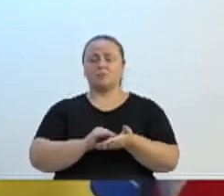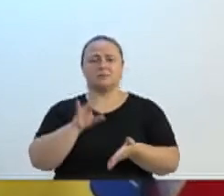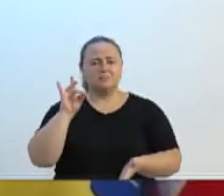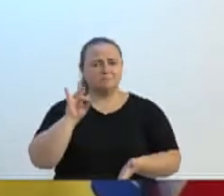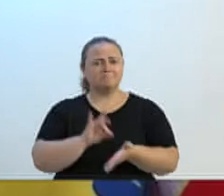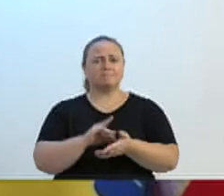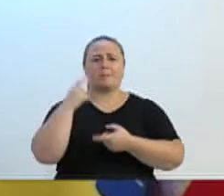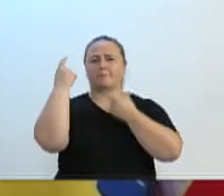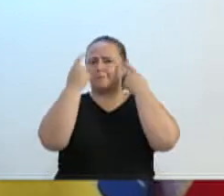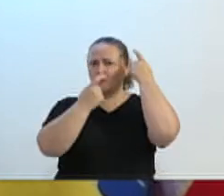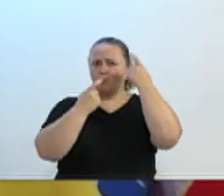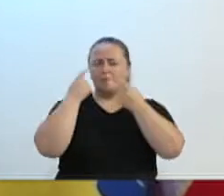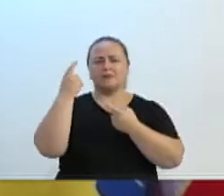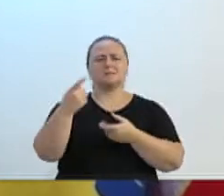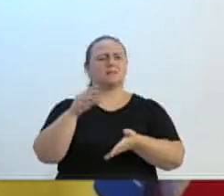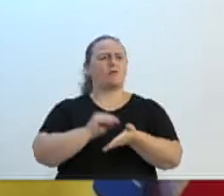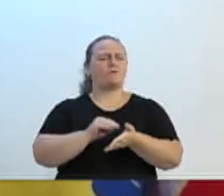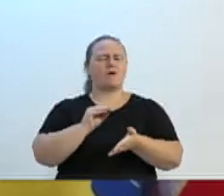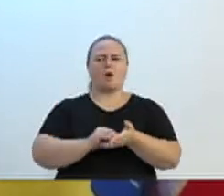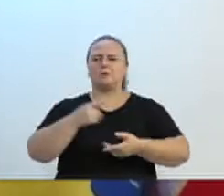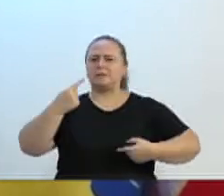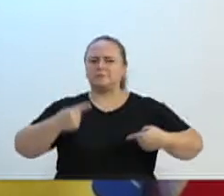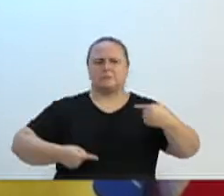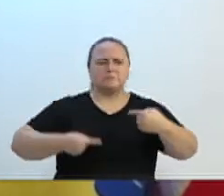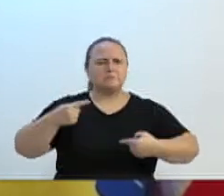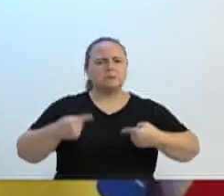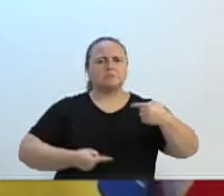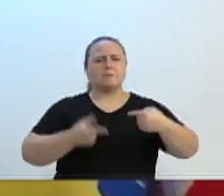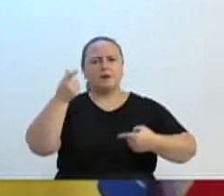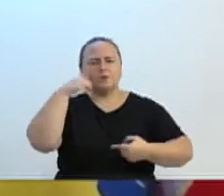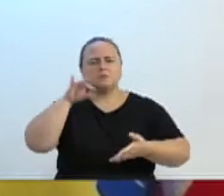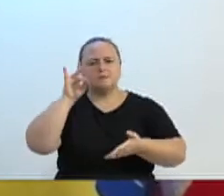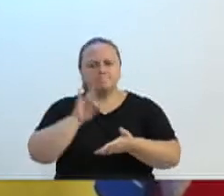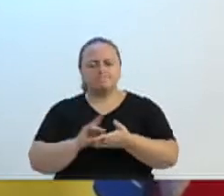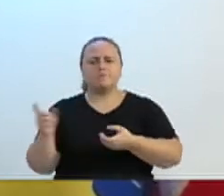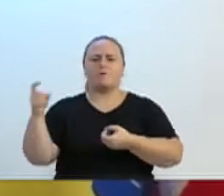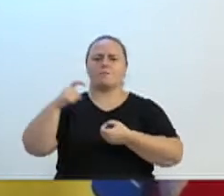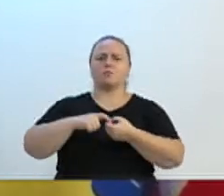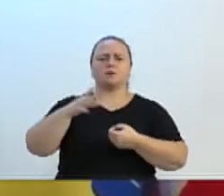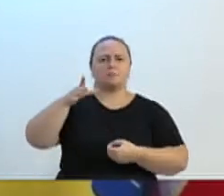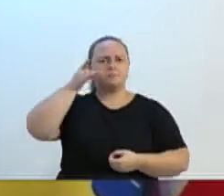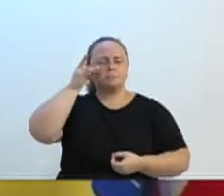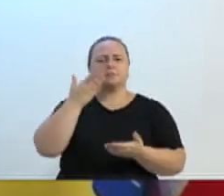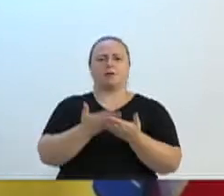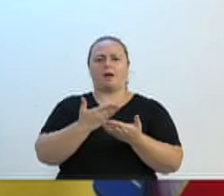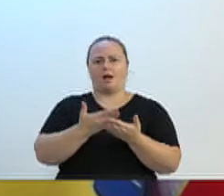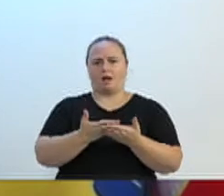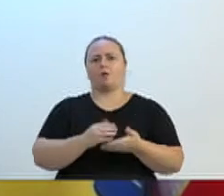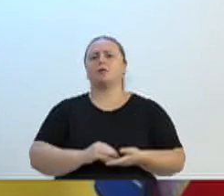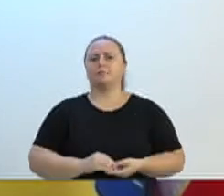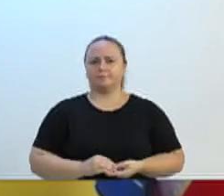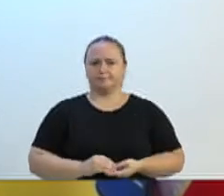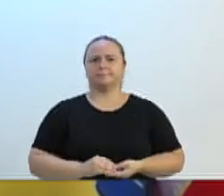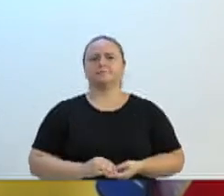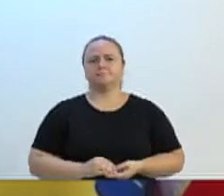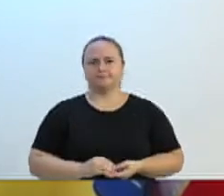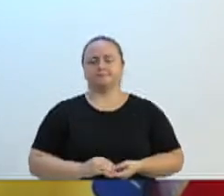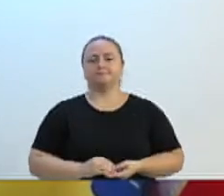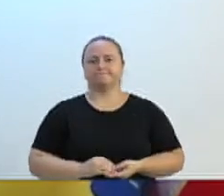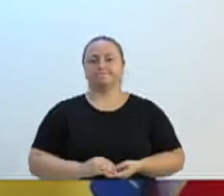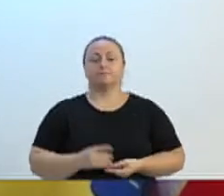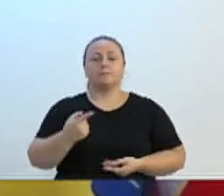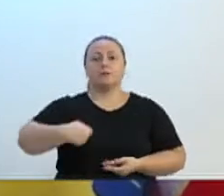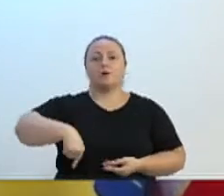uma discussão sanitária para voltar às atividades nas escolas. Ou seja, estamos sem